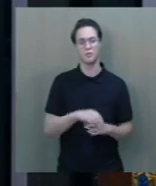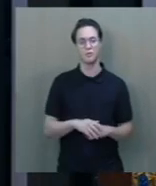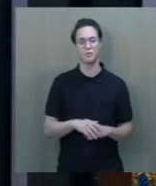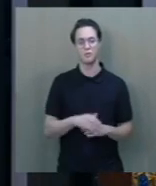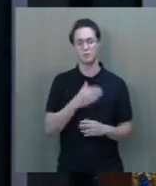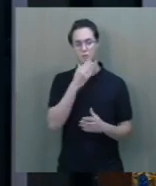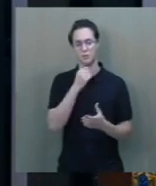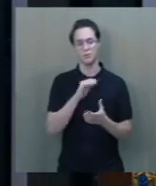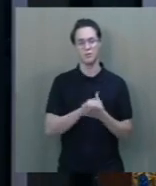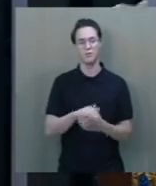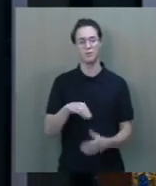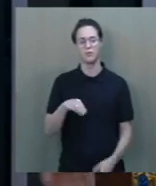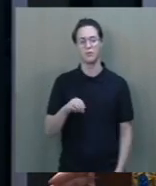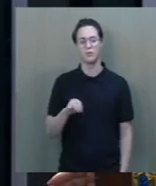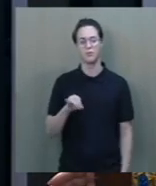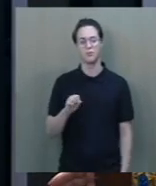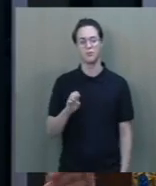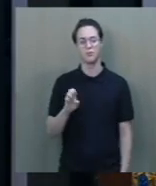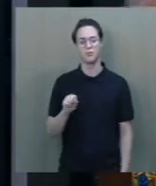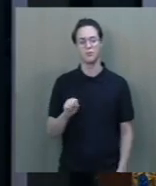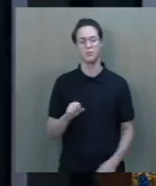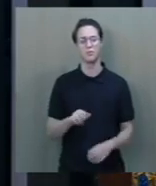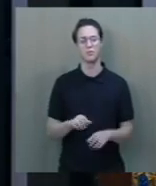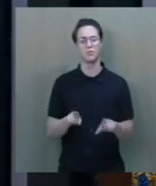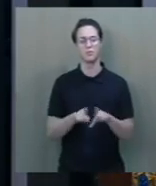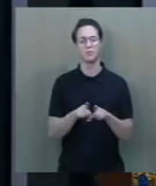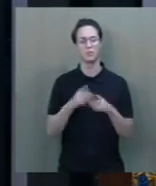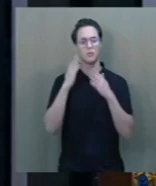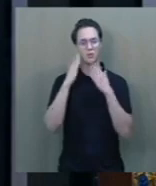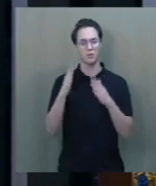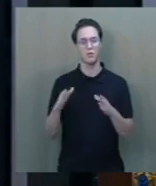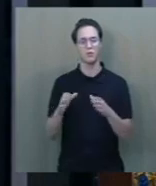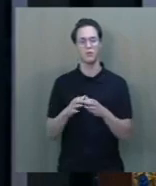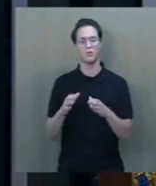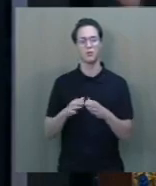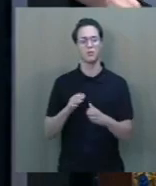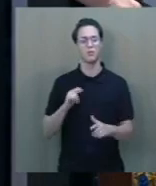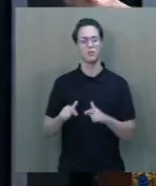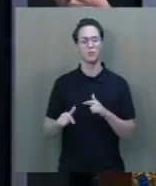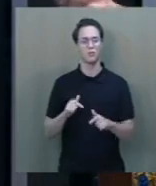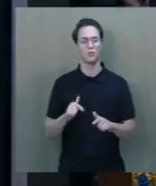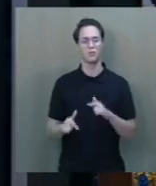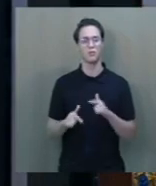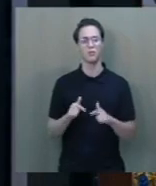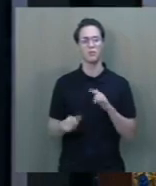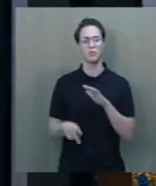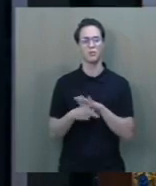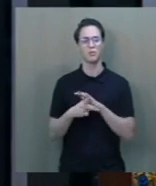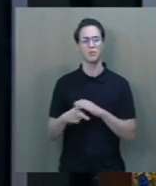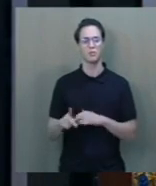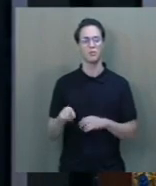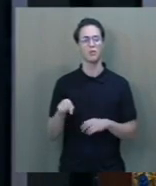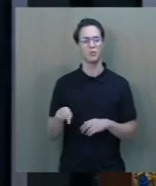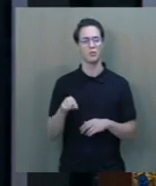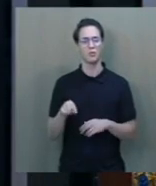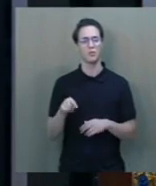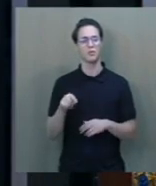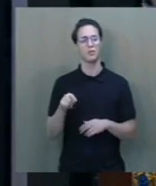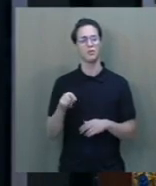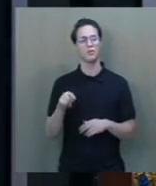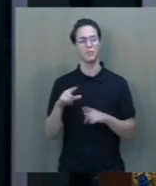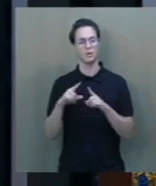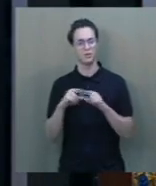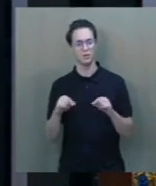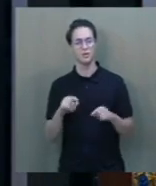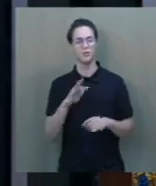marido Moisés. Agradeço a minha equipe de trabalho, do Tocantins e de Brasília, em nome